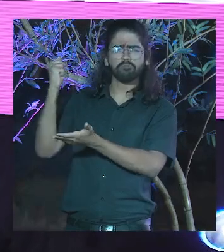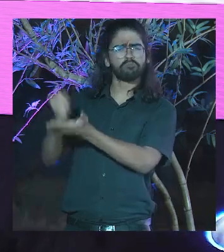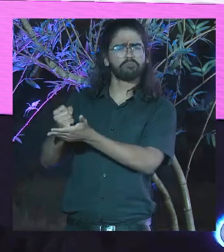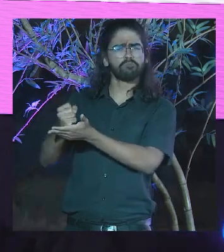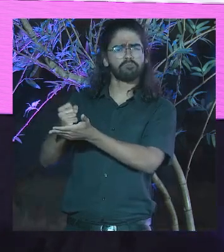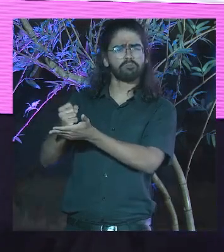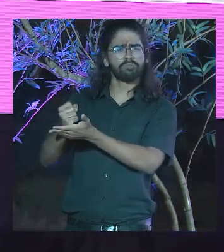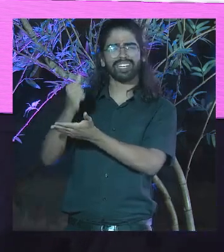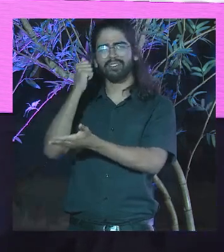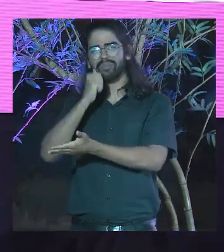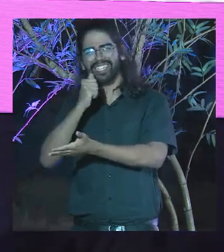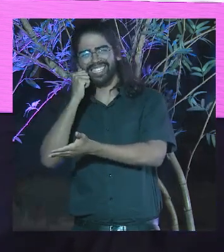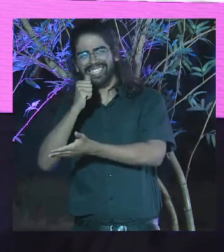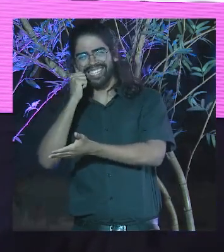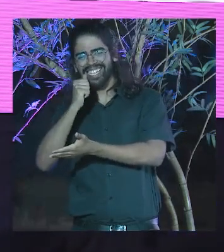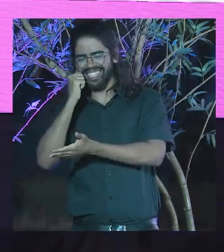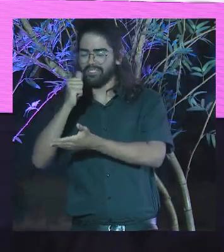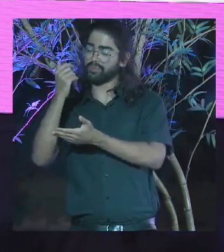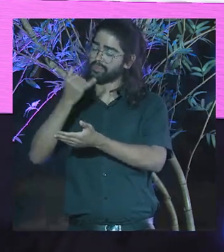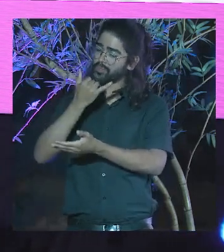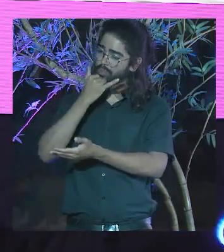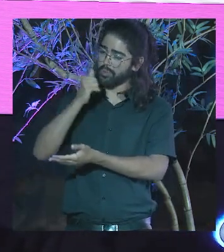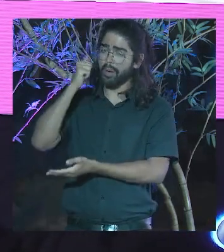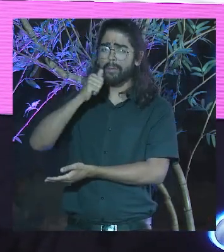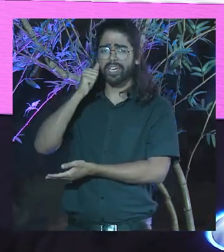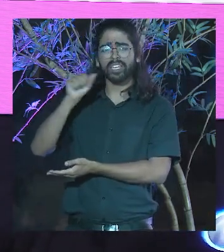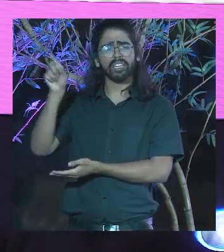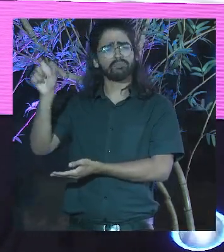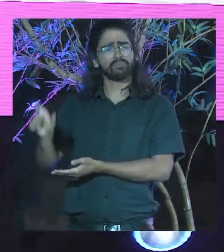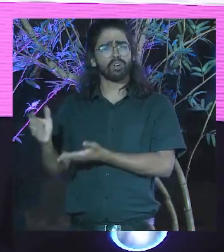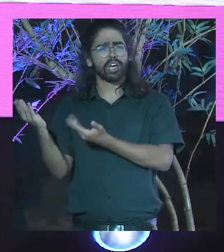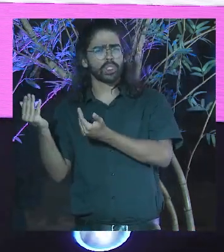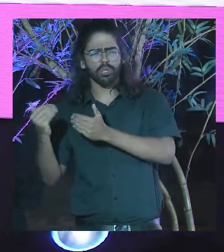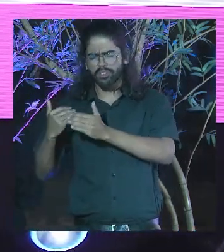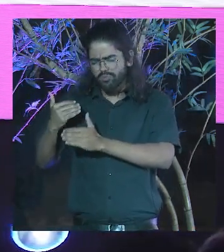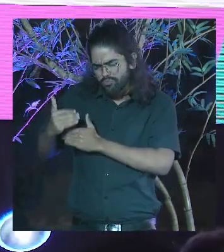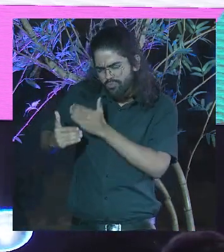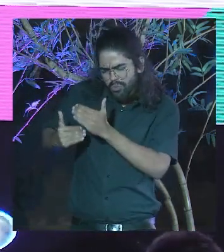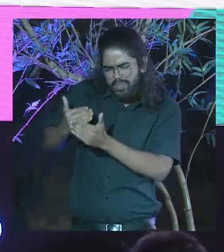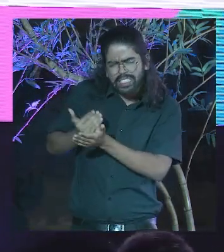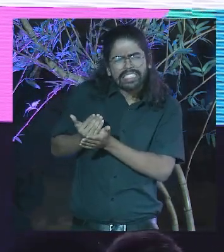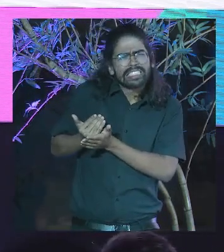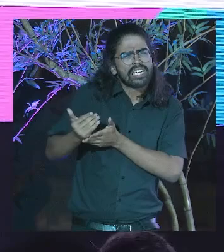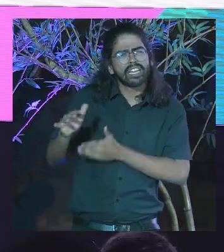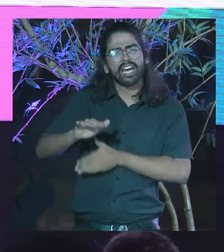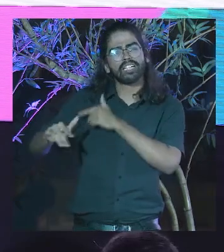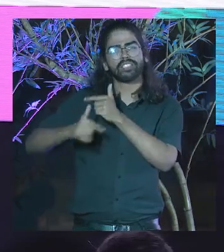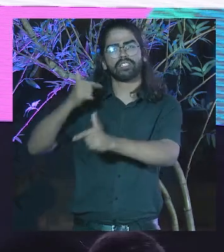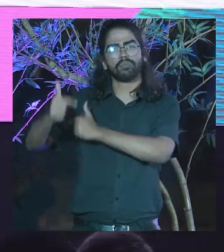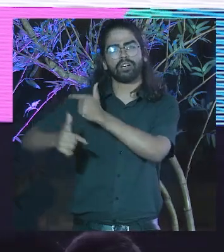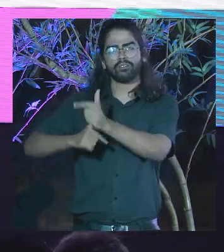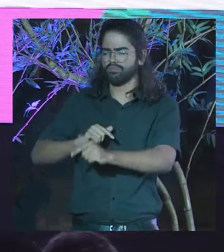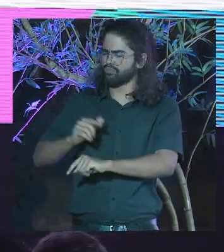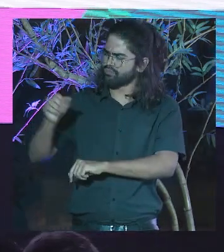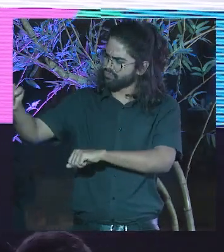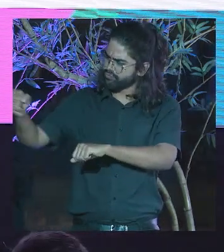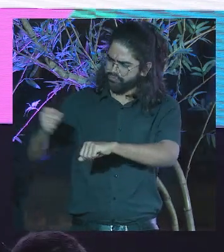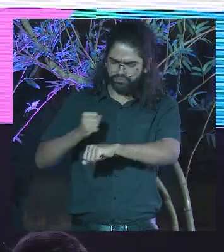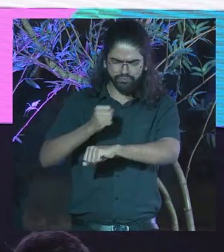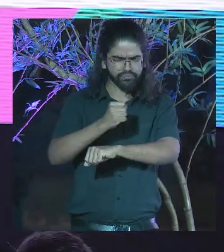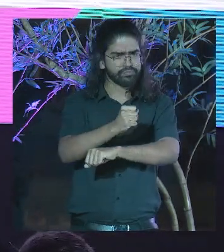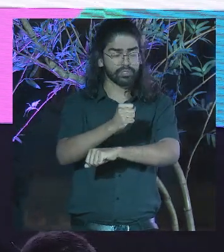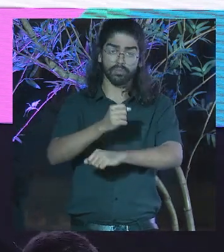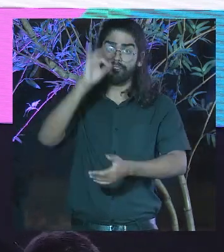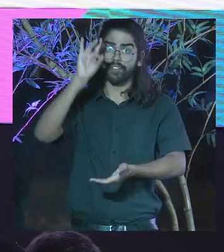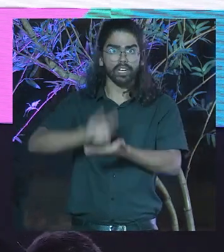Menina proposital aqui na conversa, porque é uma pessoa jovem, chegou lá, está começando a vida para trabalhar. Eu estou pegando